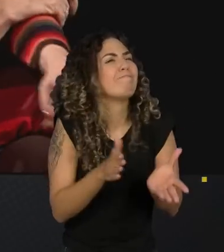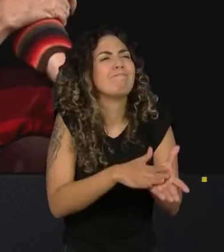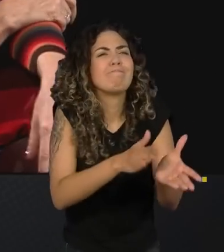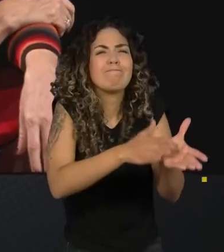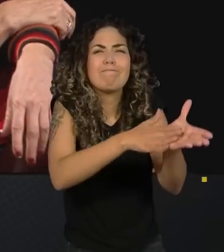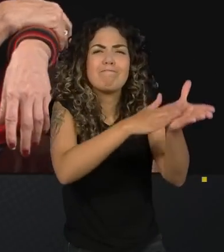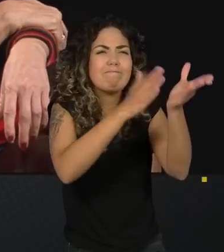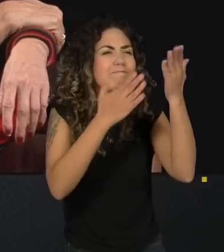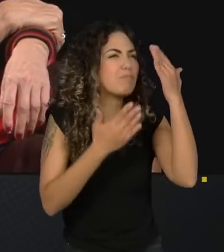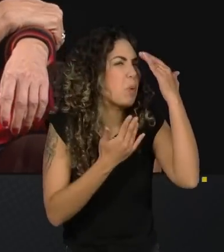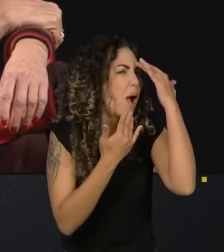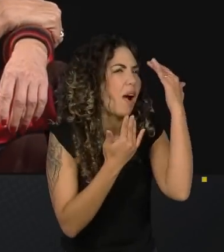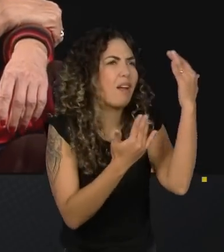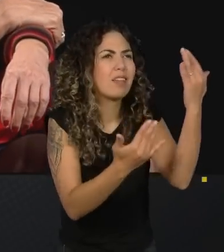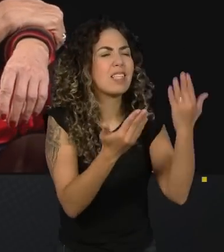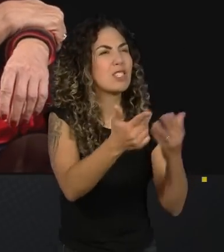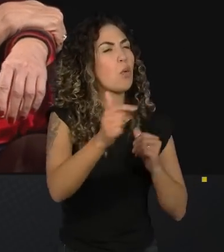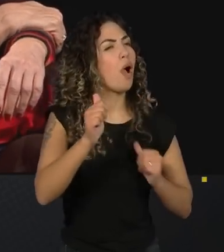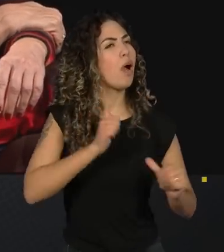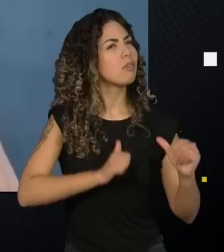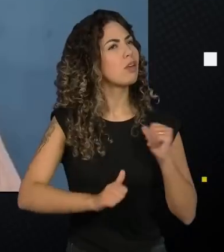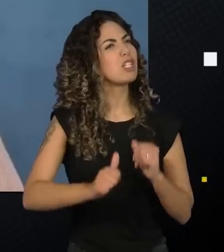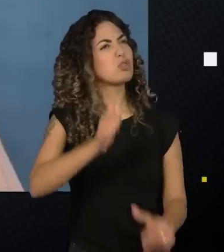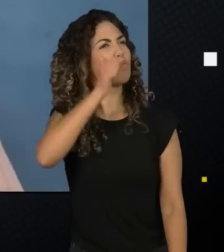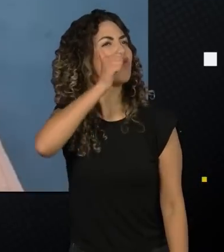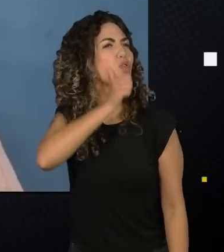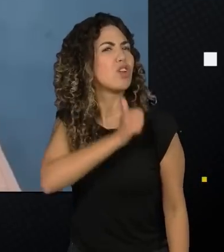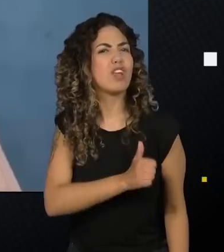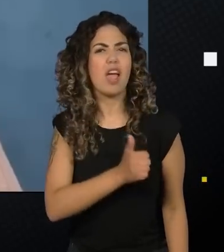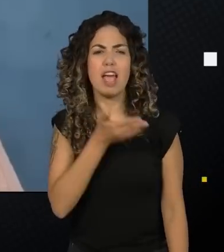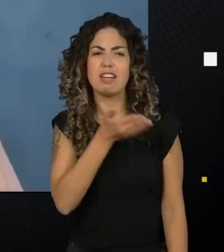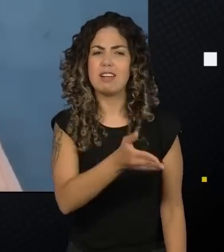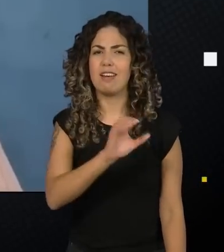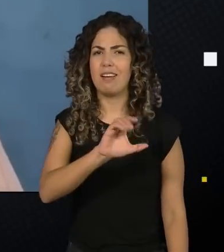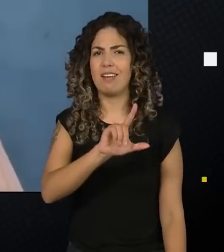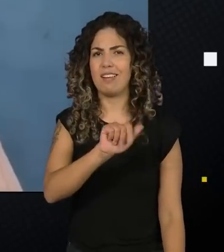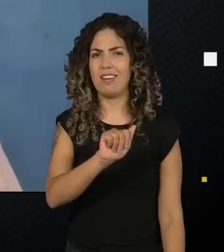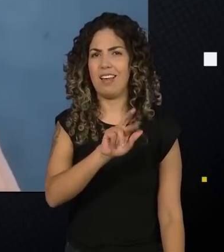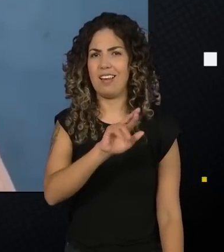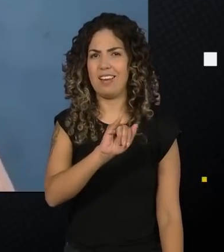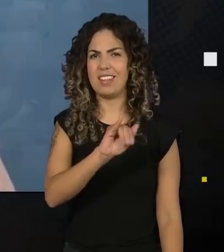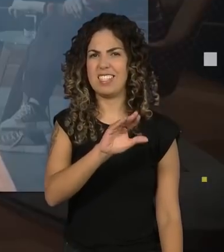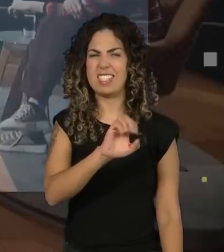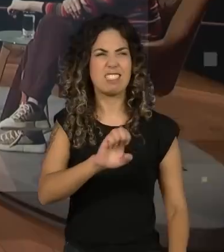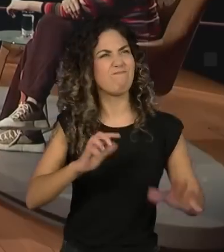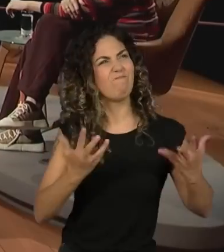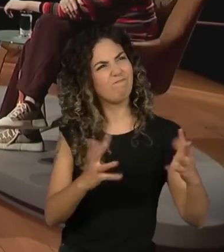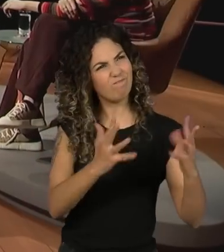a essa grande atriz de mulher que é Clarice Nisquier. Salve, Clarice.